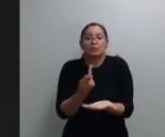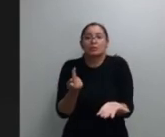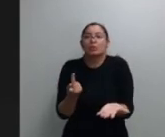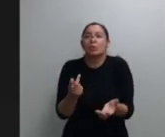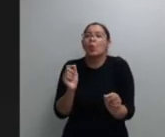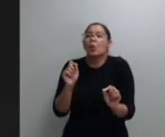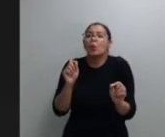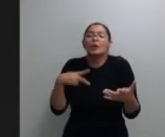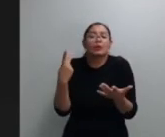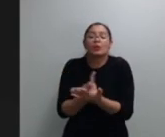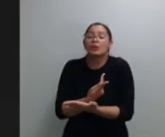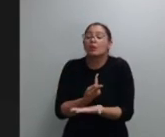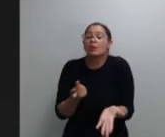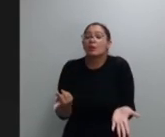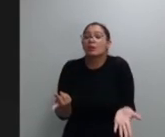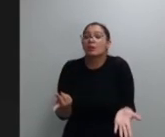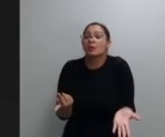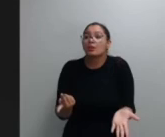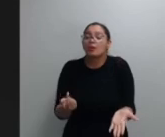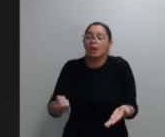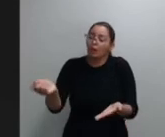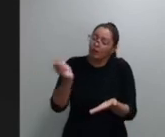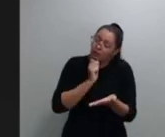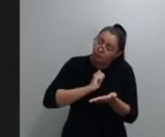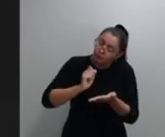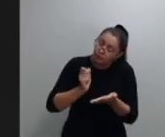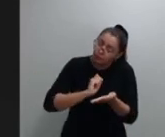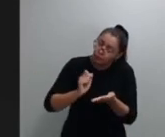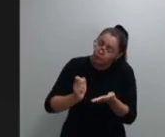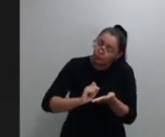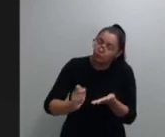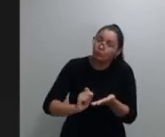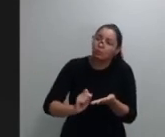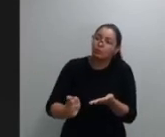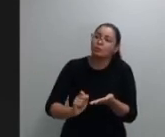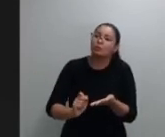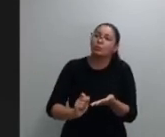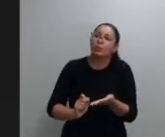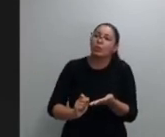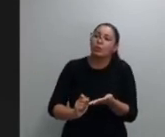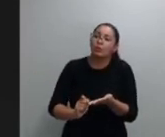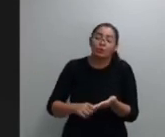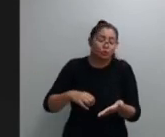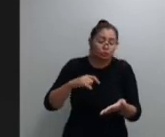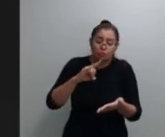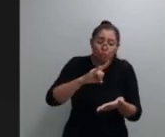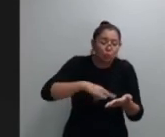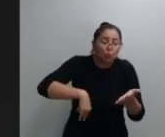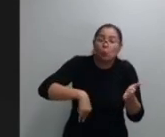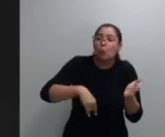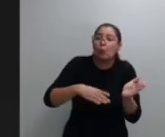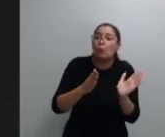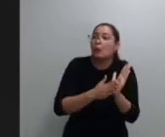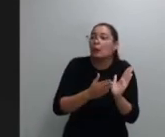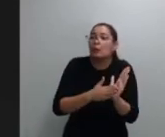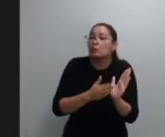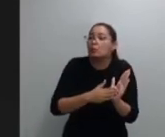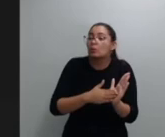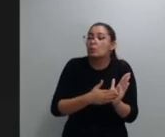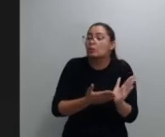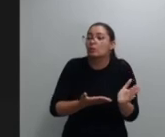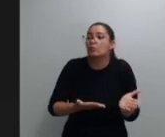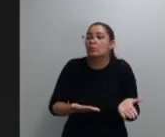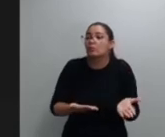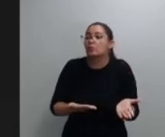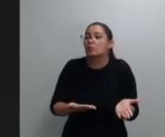a realização é a assinatura é a assinatura de um pré-contrato ou é a efetivação desse